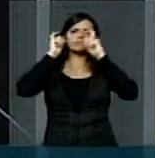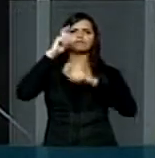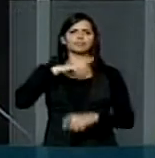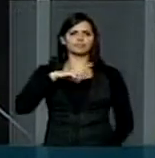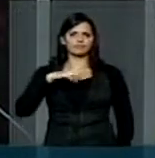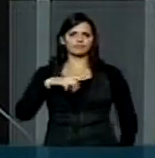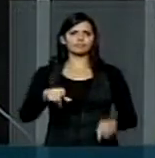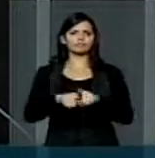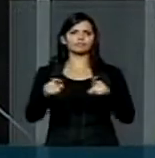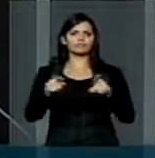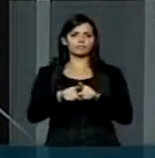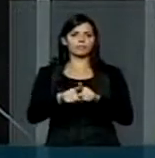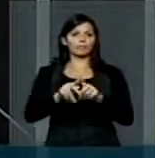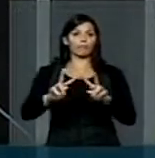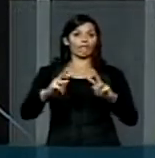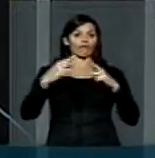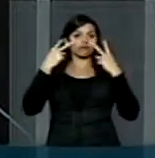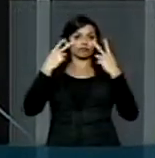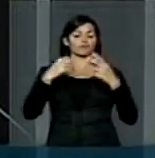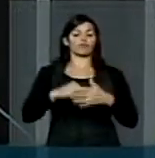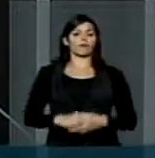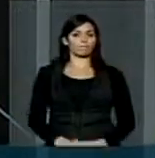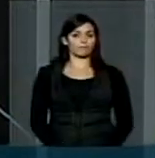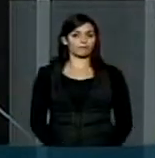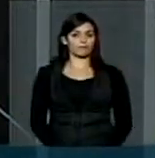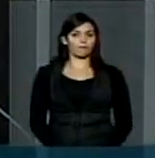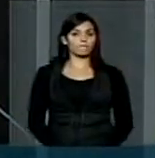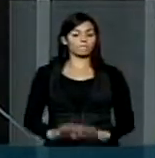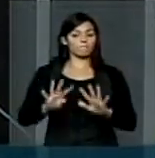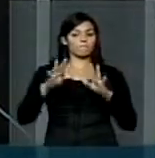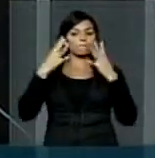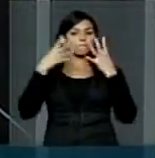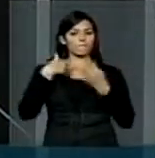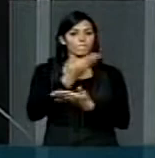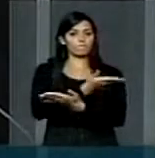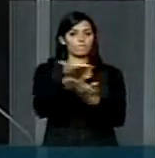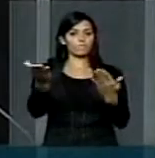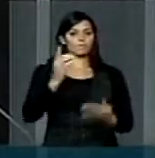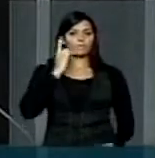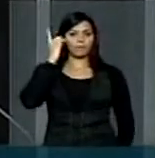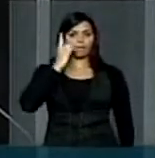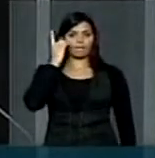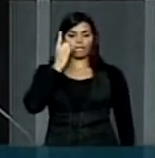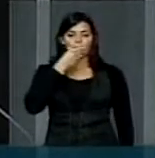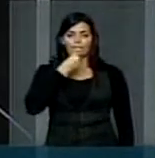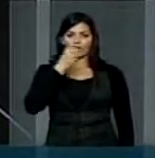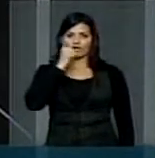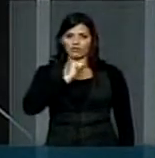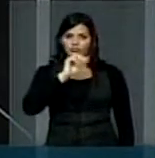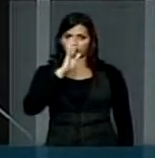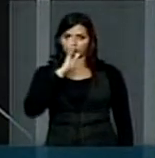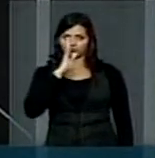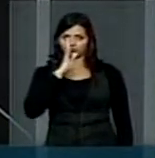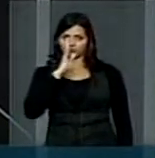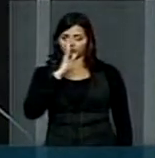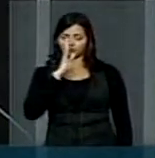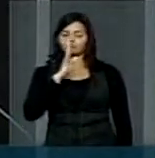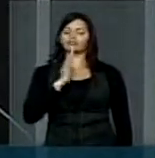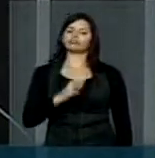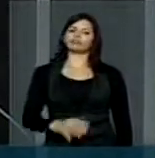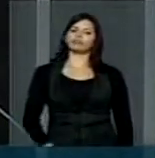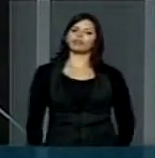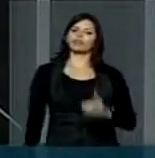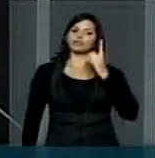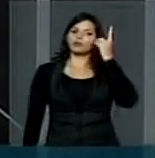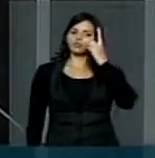preocupações. E chamo a atenção de vossas excelências, os nobres pares, senhoras e senhores